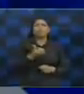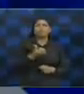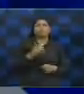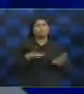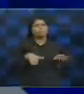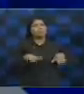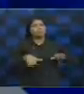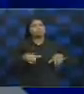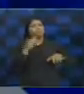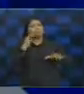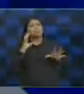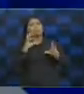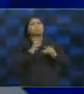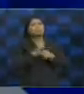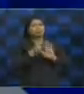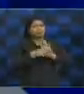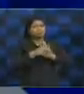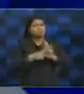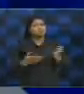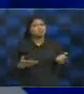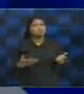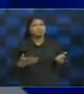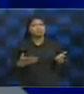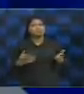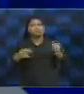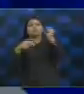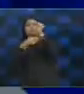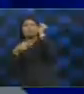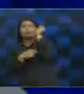estações, terminais de